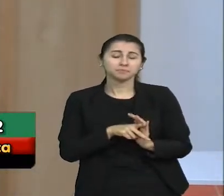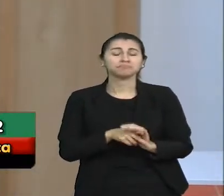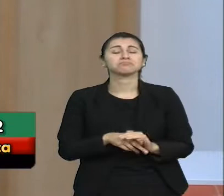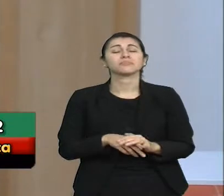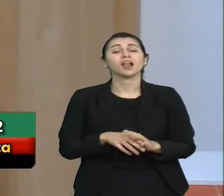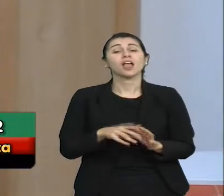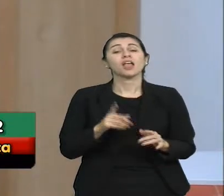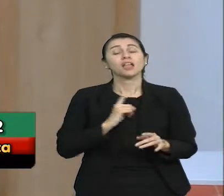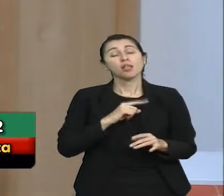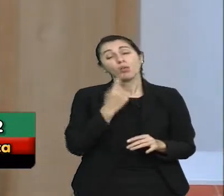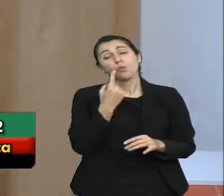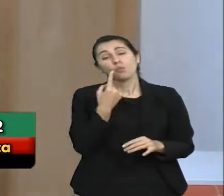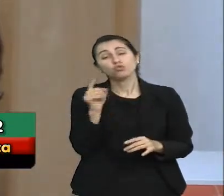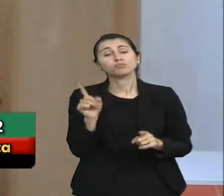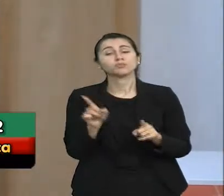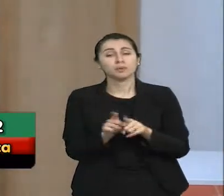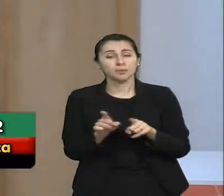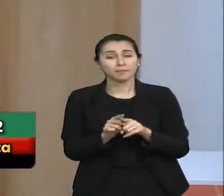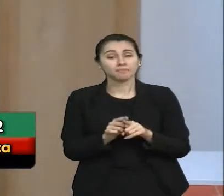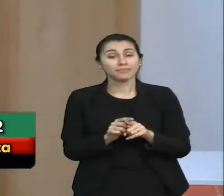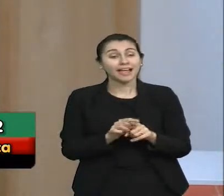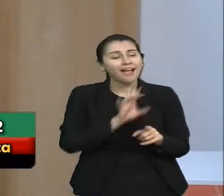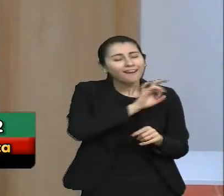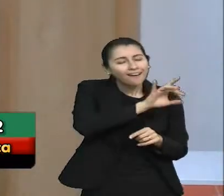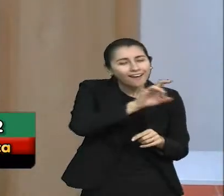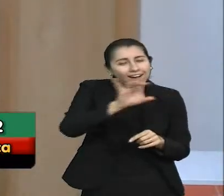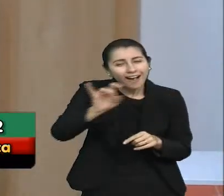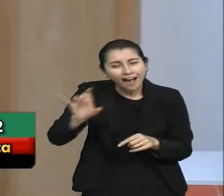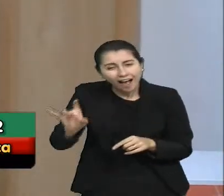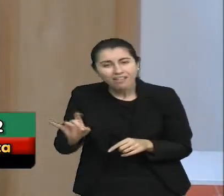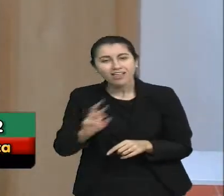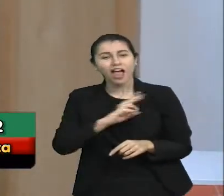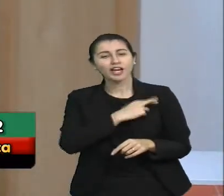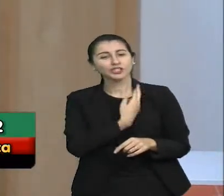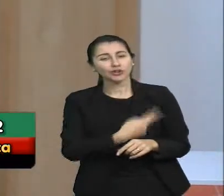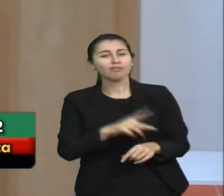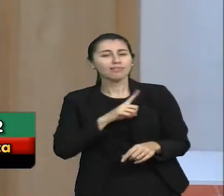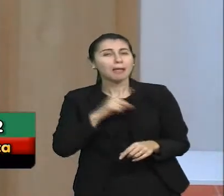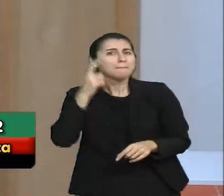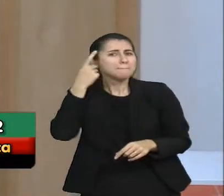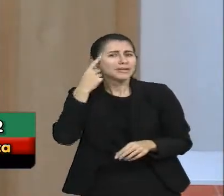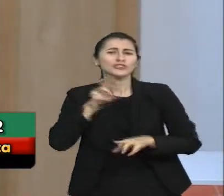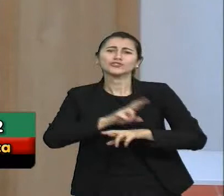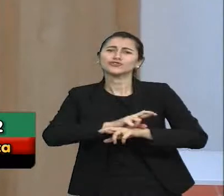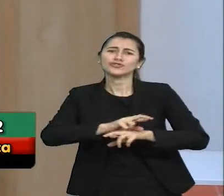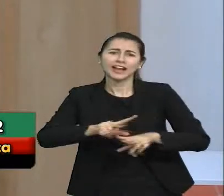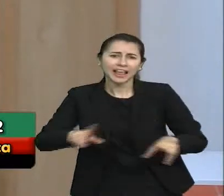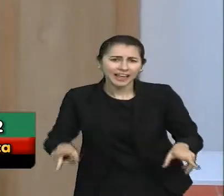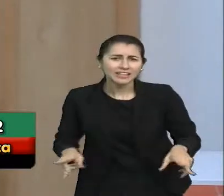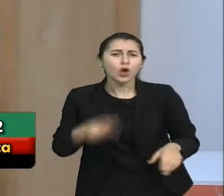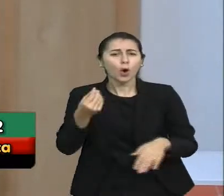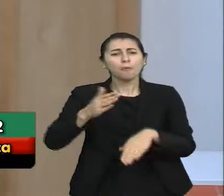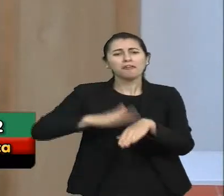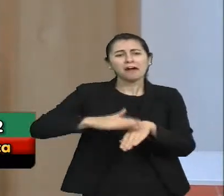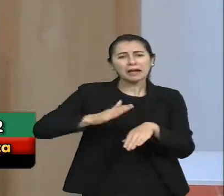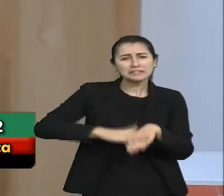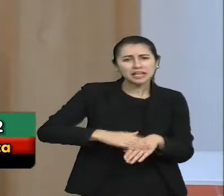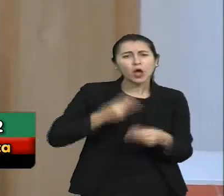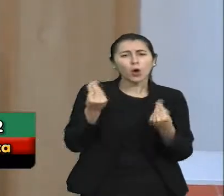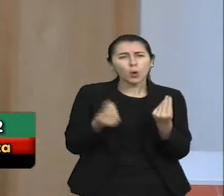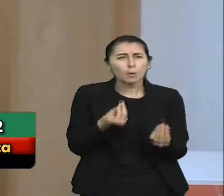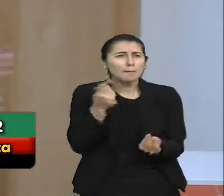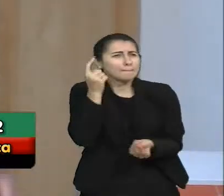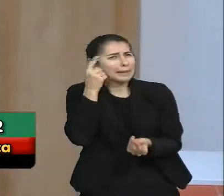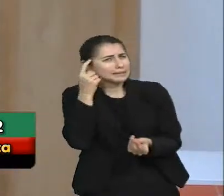também, cada religião tem um pensamento acerca da moral, da prática religiosa, cada religião